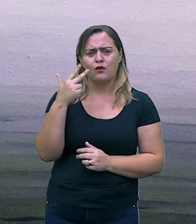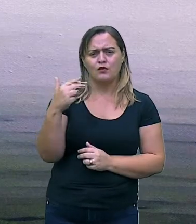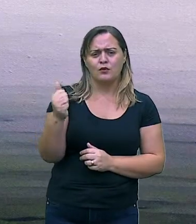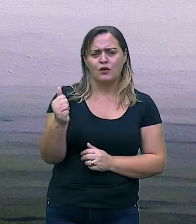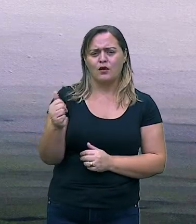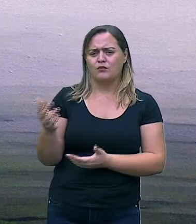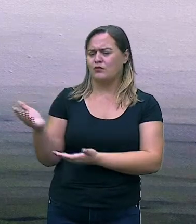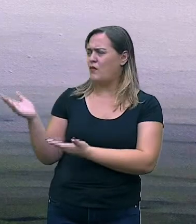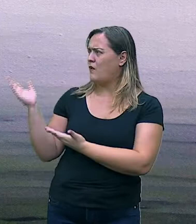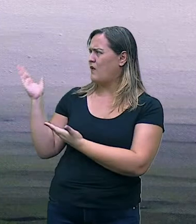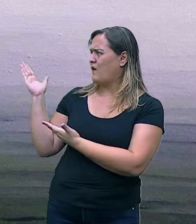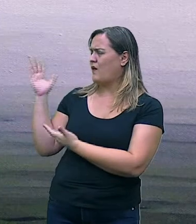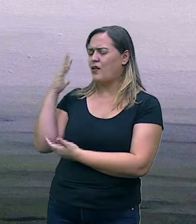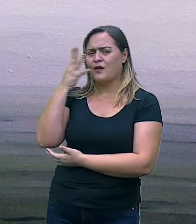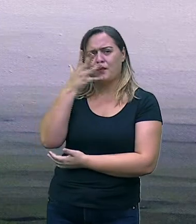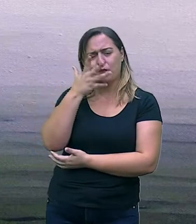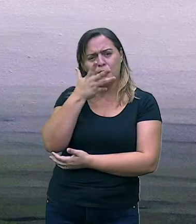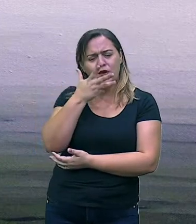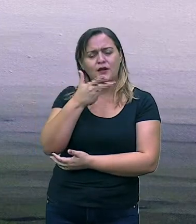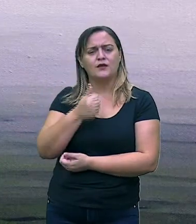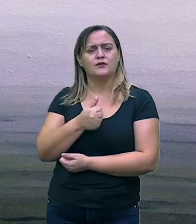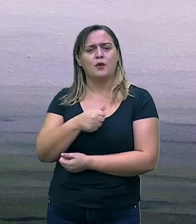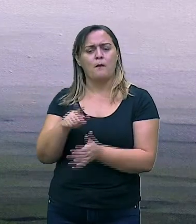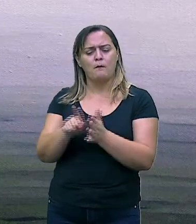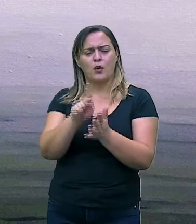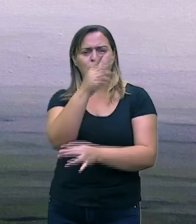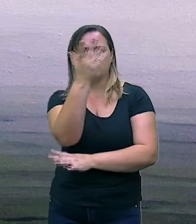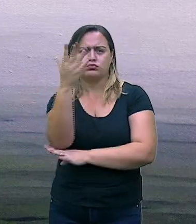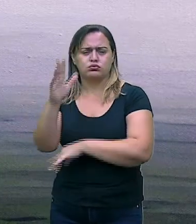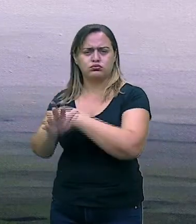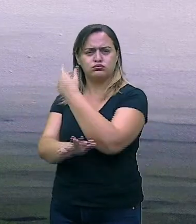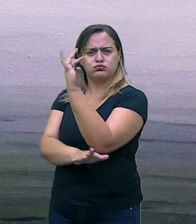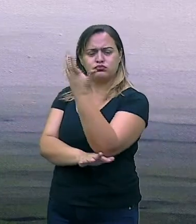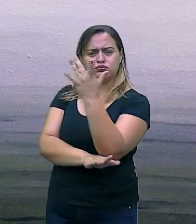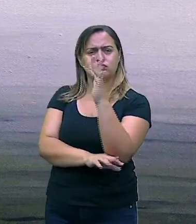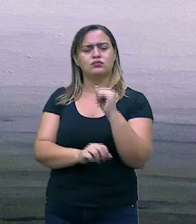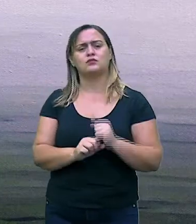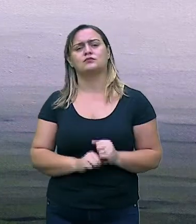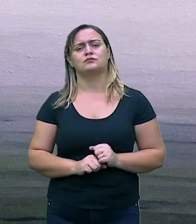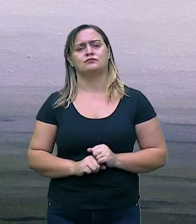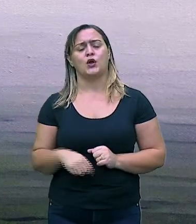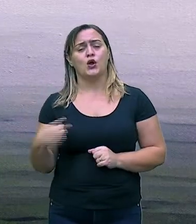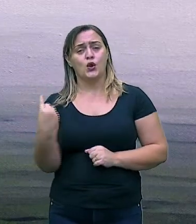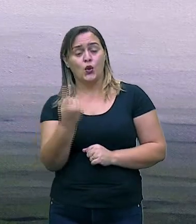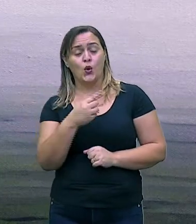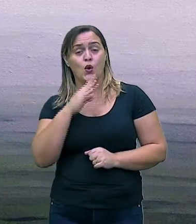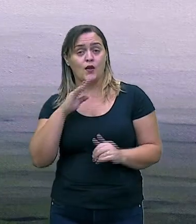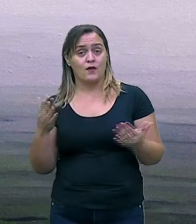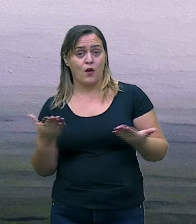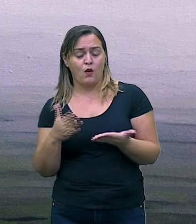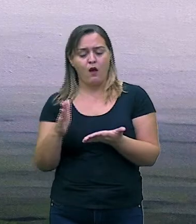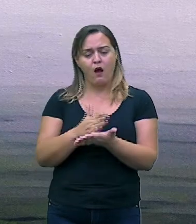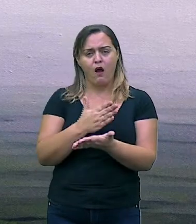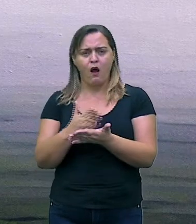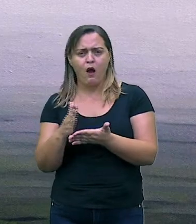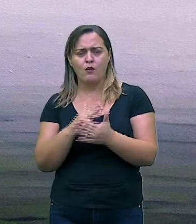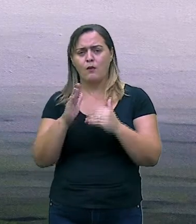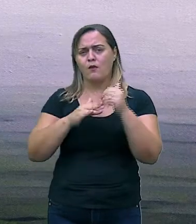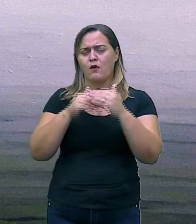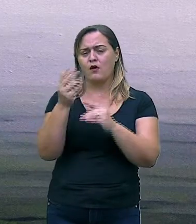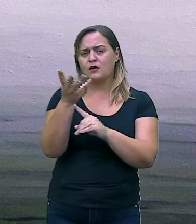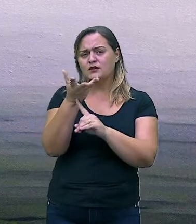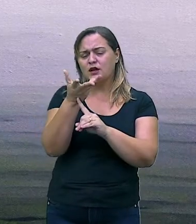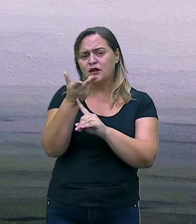fundo. Nós vamos conhecer alguns artistas que trabalharam inspirados por essa natureza. Nós vimos até lá atrás como que